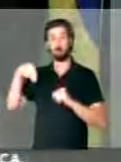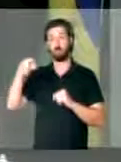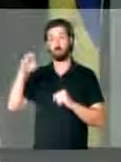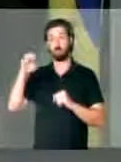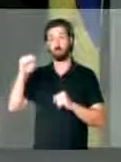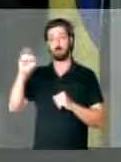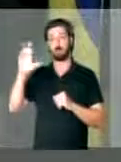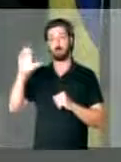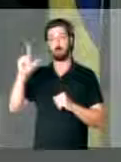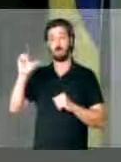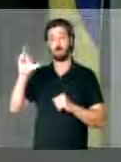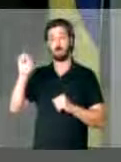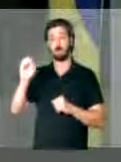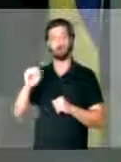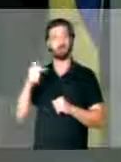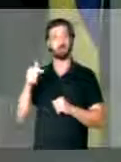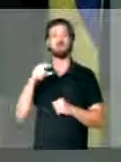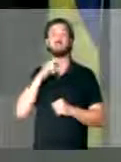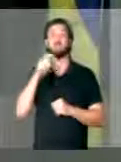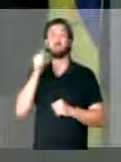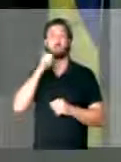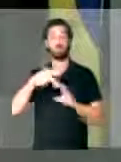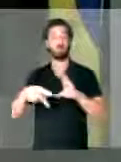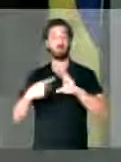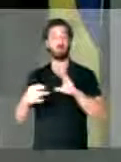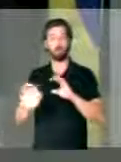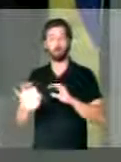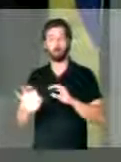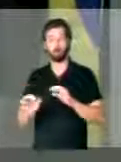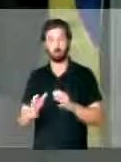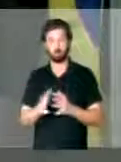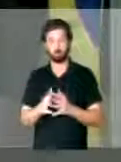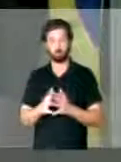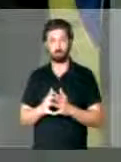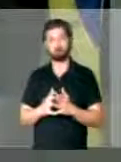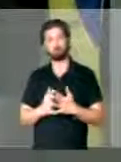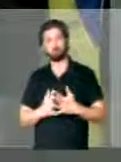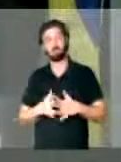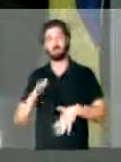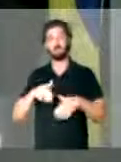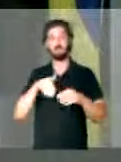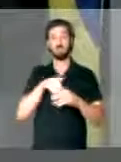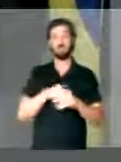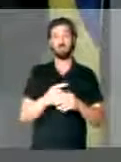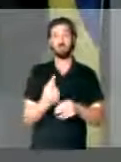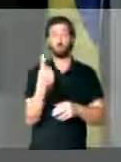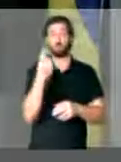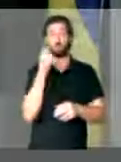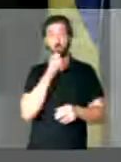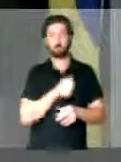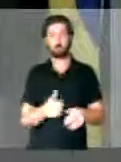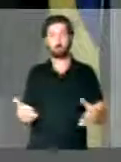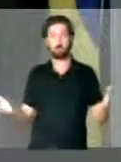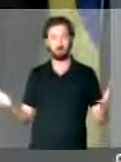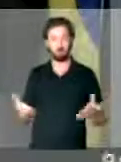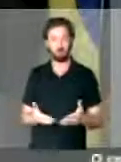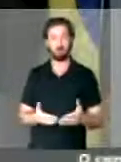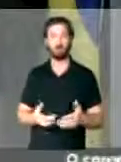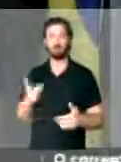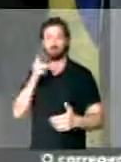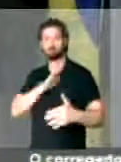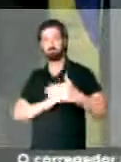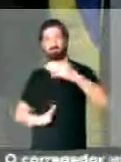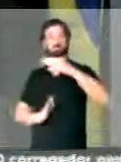não apresenta nenhuma mulher vereadora na sua bancada, ou muitas vezes em algumas eleições uma única mulher, e agora batemos